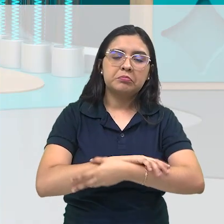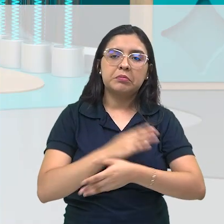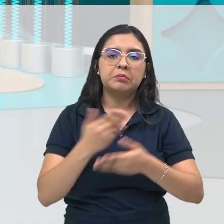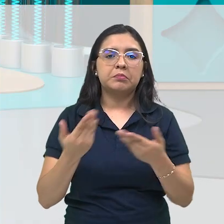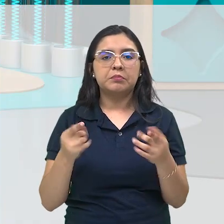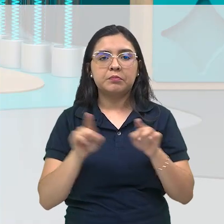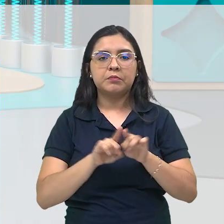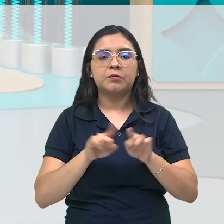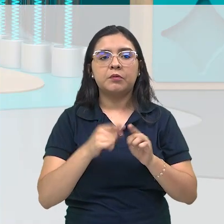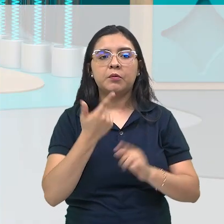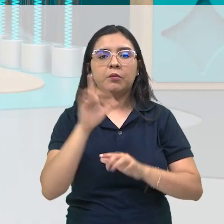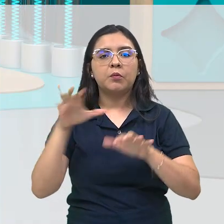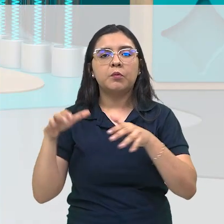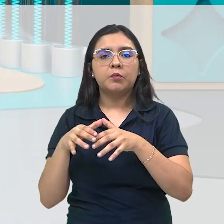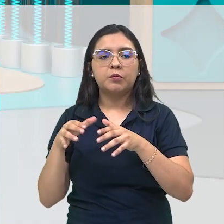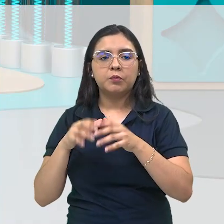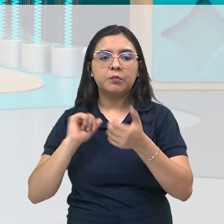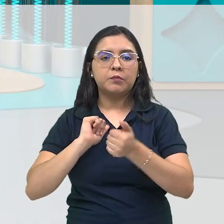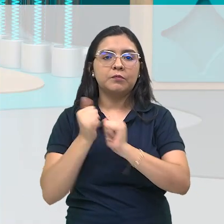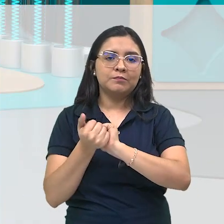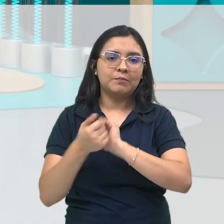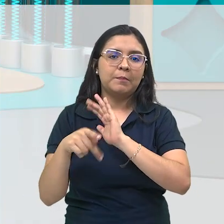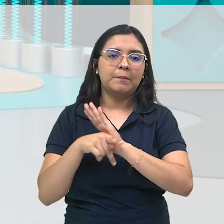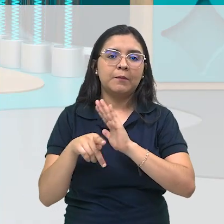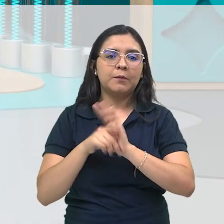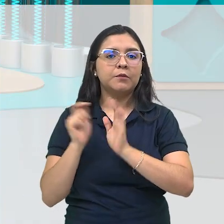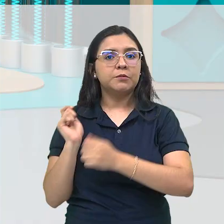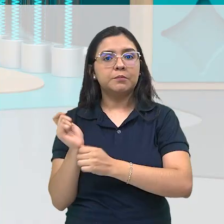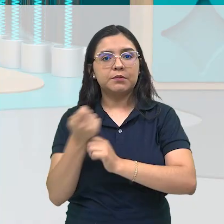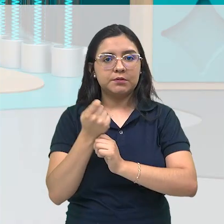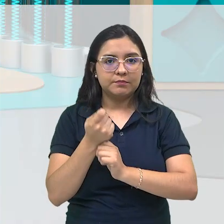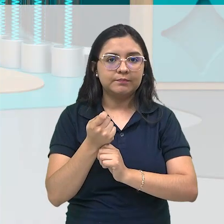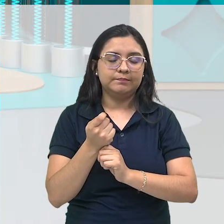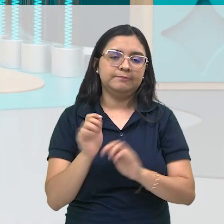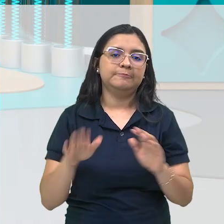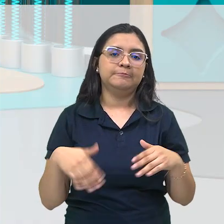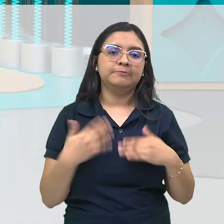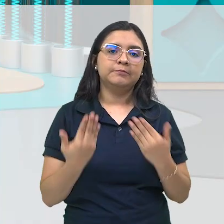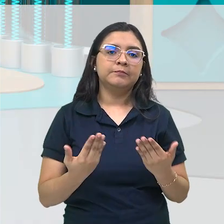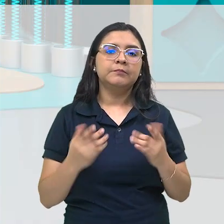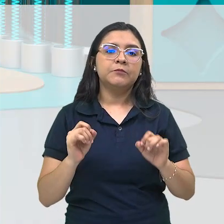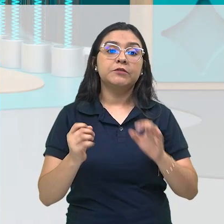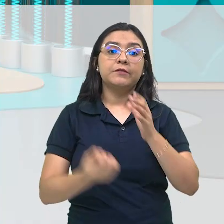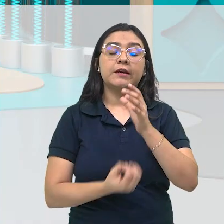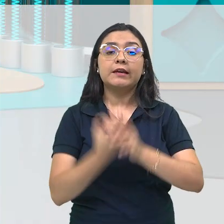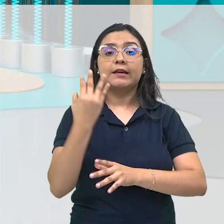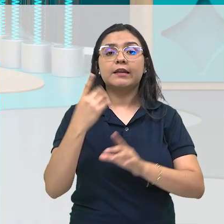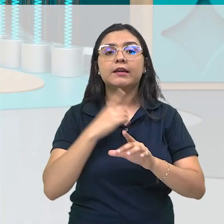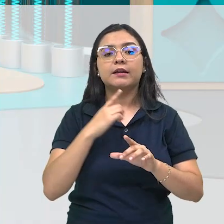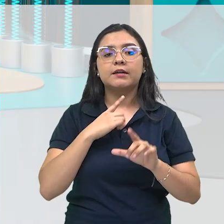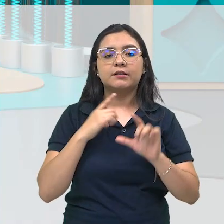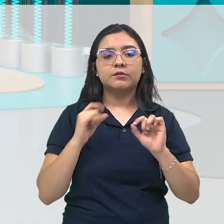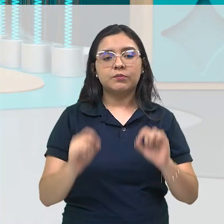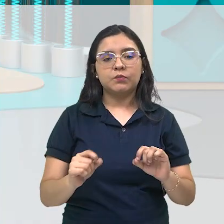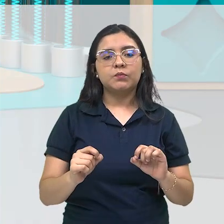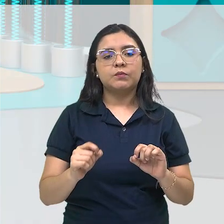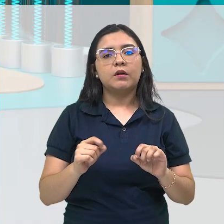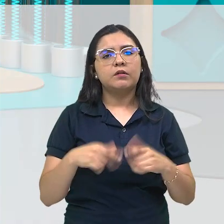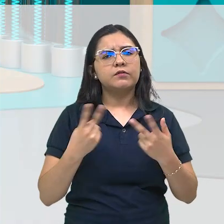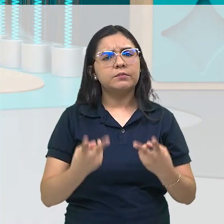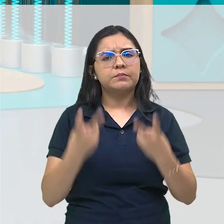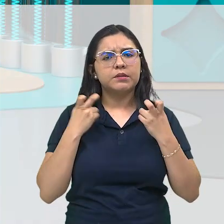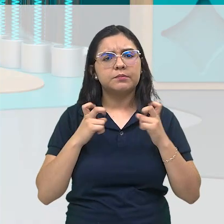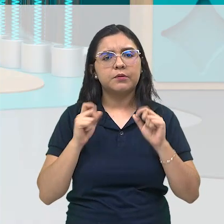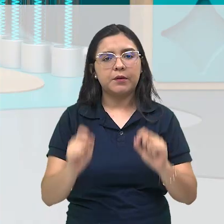alguma confederação brasileira de beisebol, né? E aí você vai criando esse status, e quando você vê,